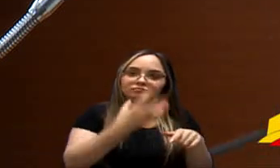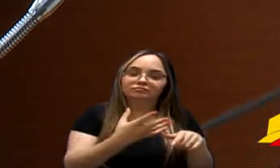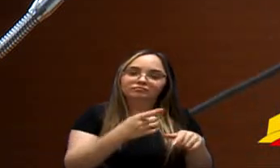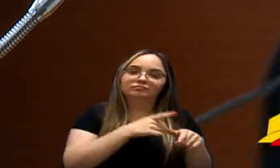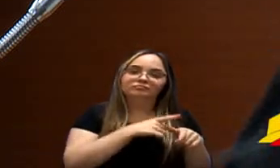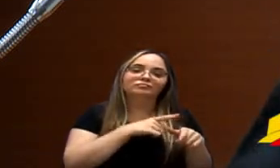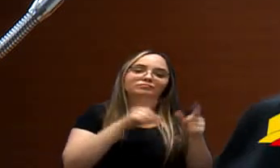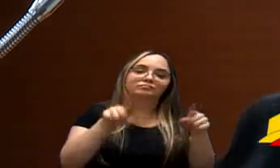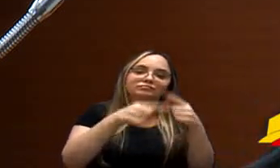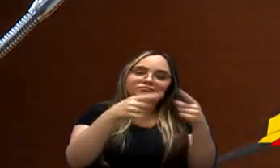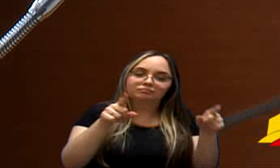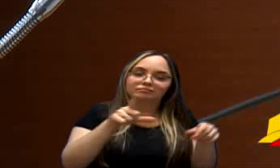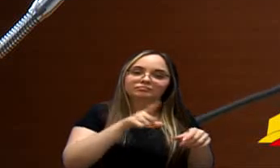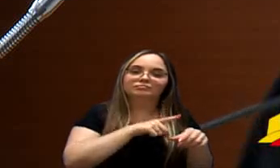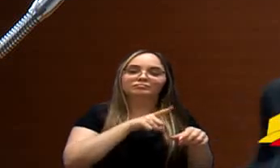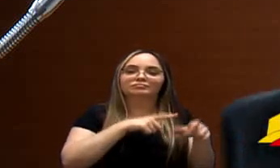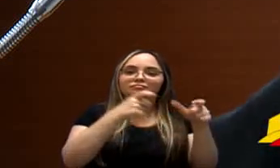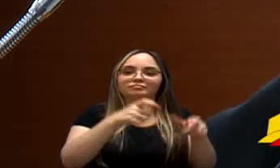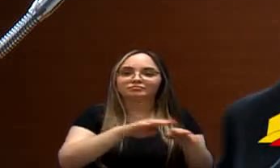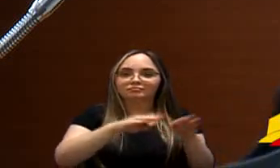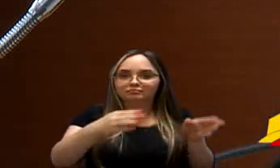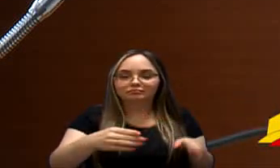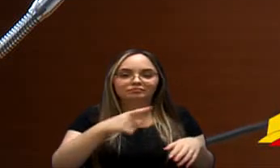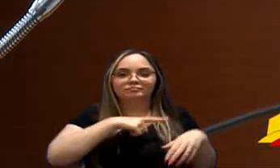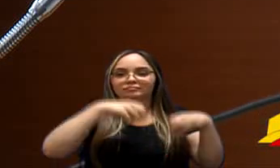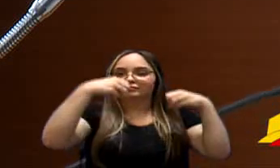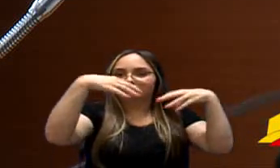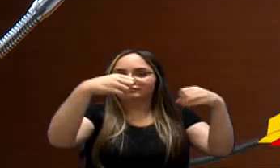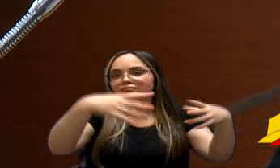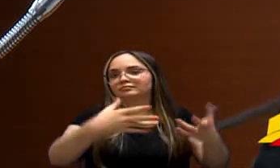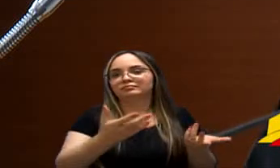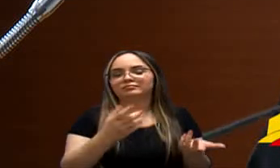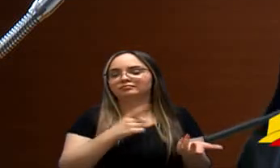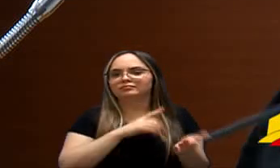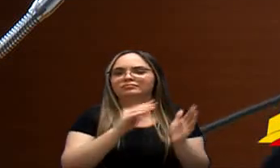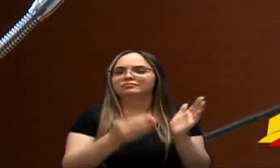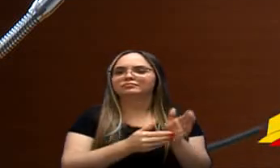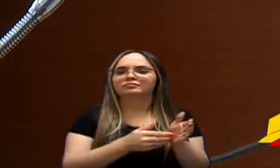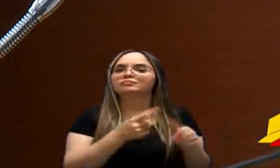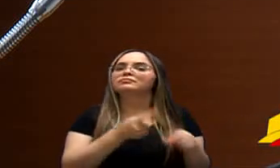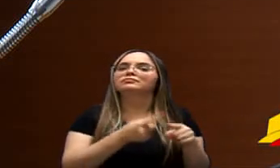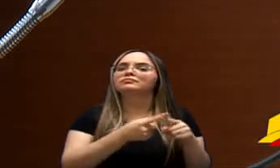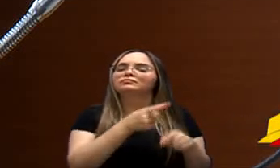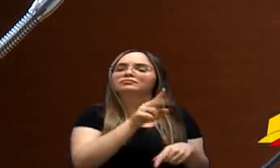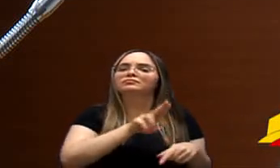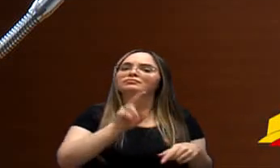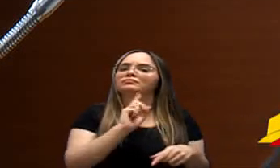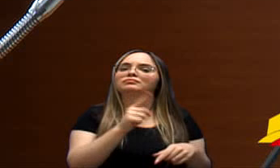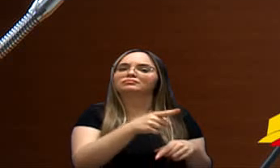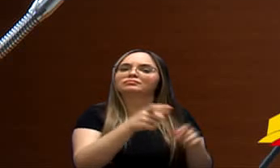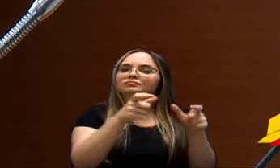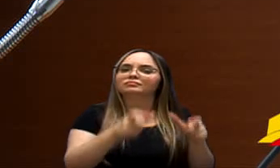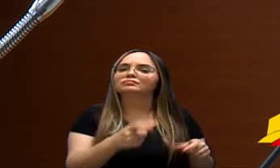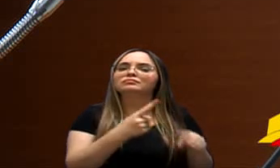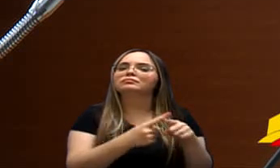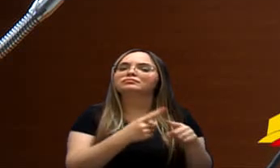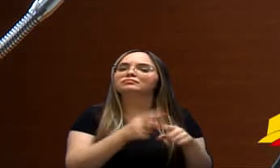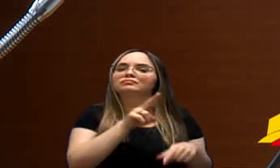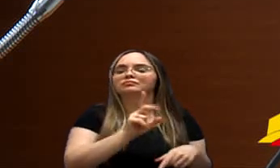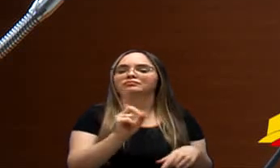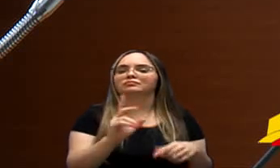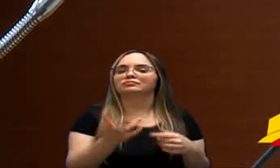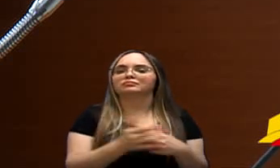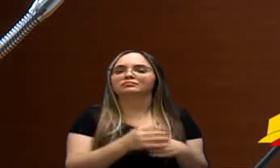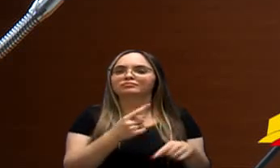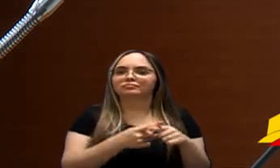som, ele já tem um palco, ele já tem iluminação. Por que não utilizar um equipamento como esse? Por que não resgatar, já que